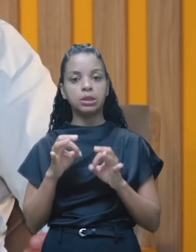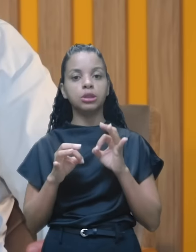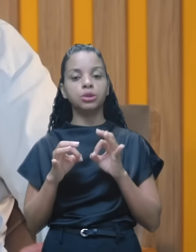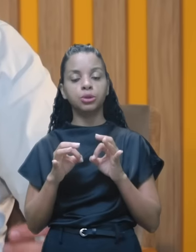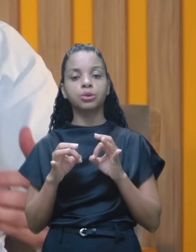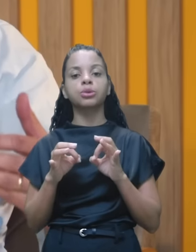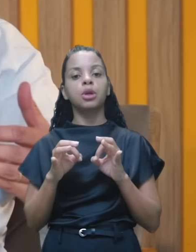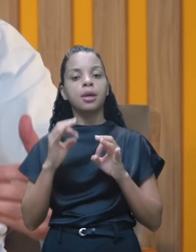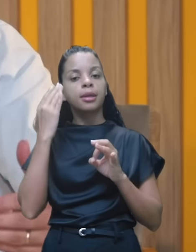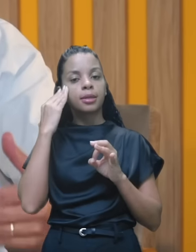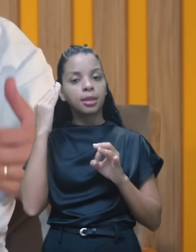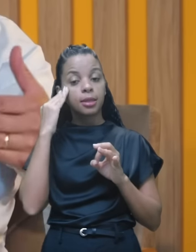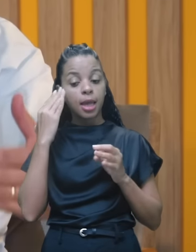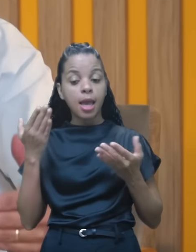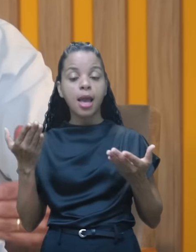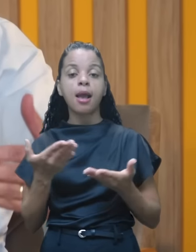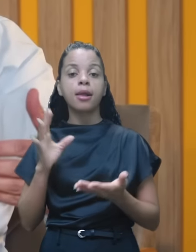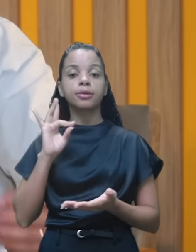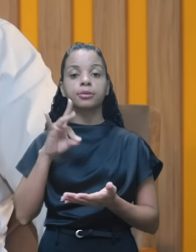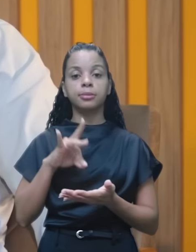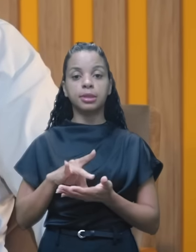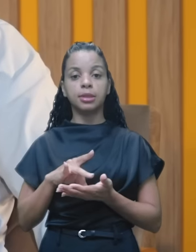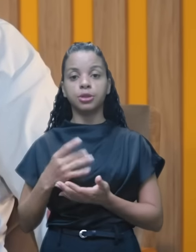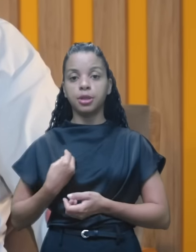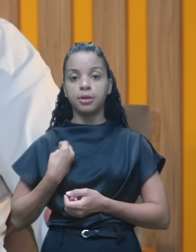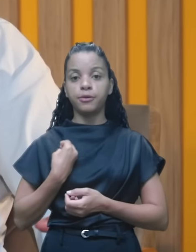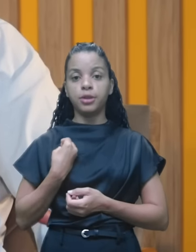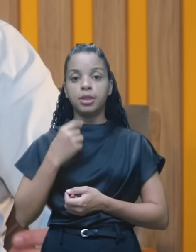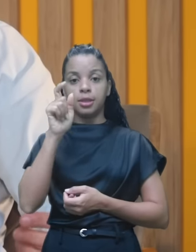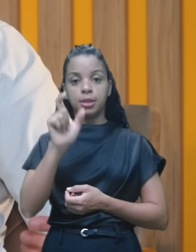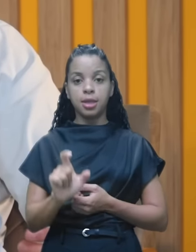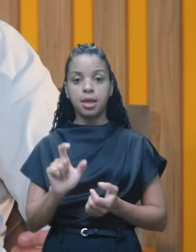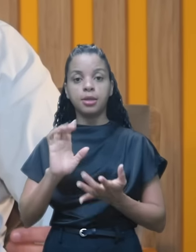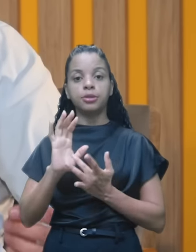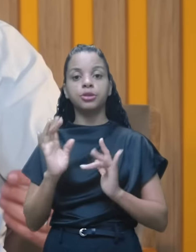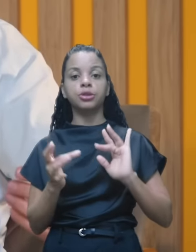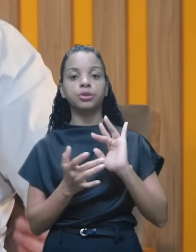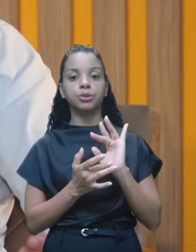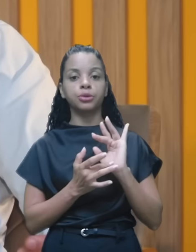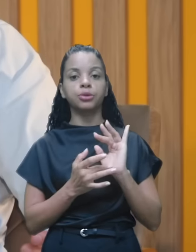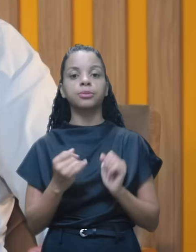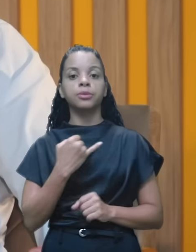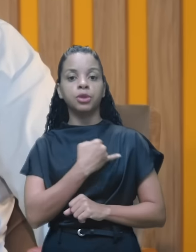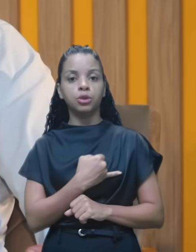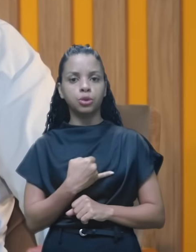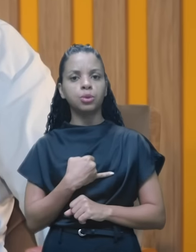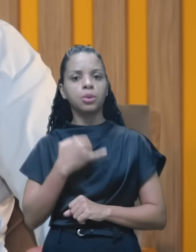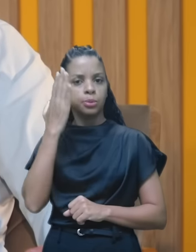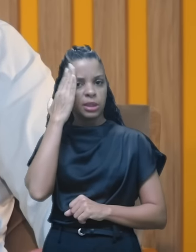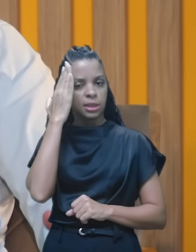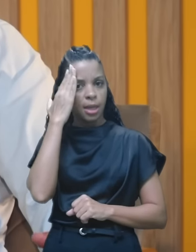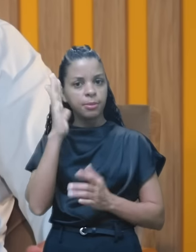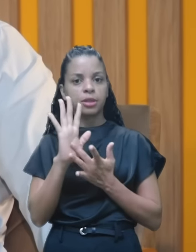compreendidos como as realidades presentes em Cristo. Embora João tenha a consciência clara de que